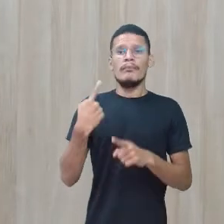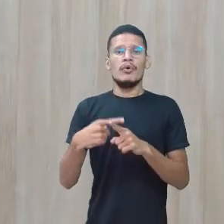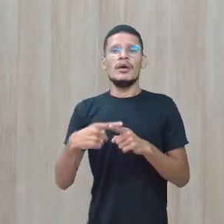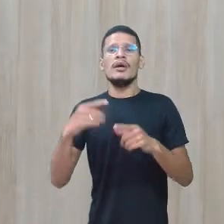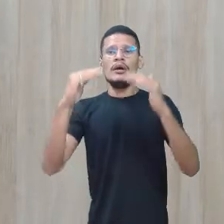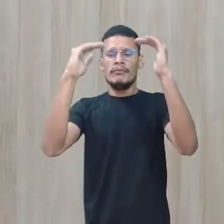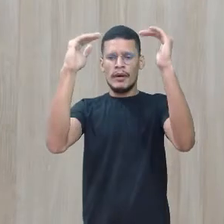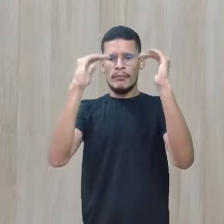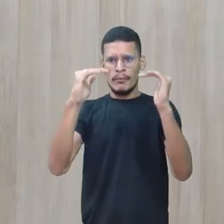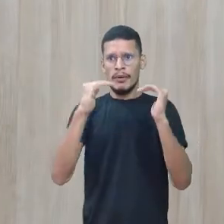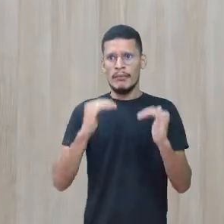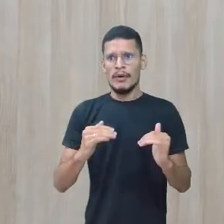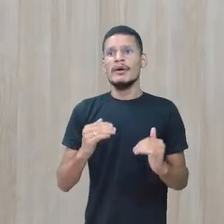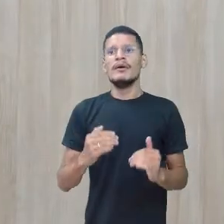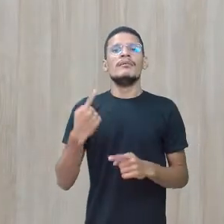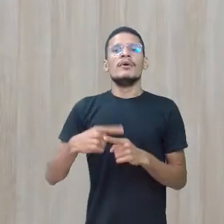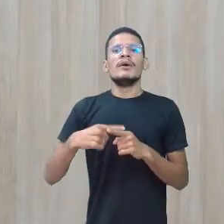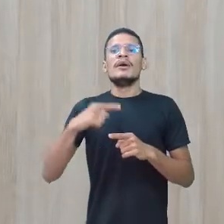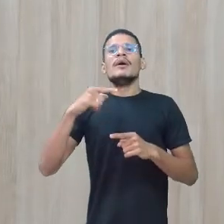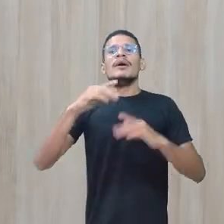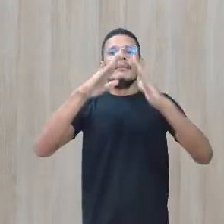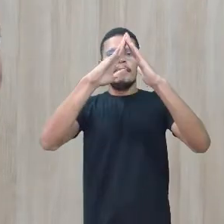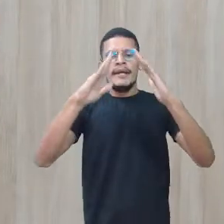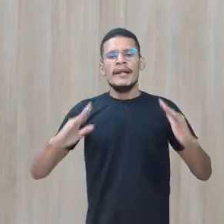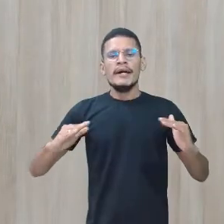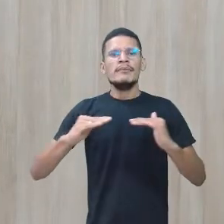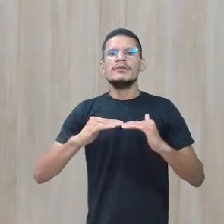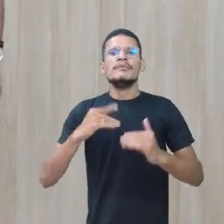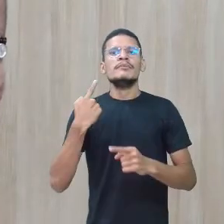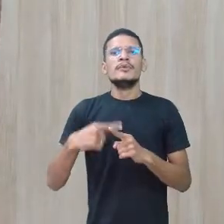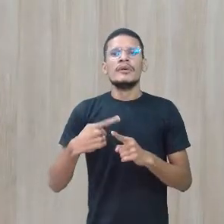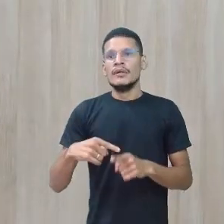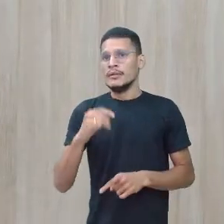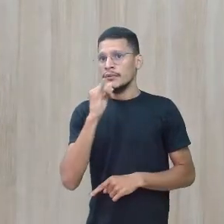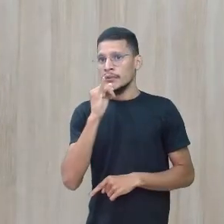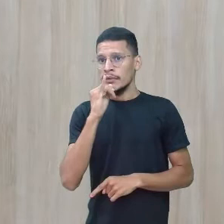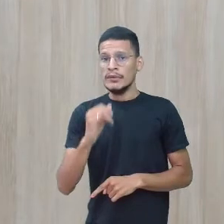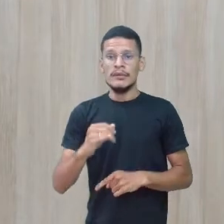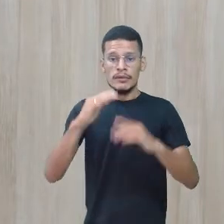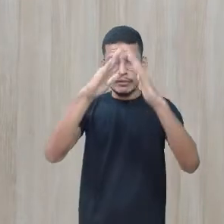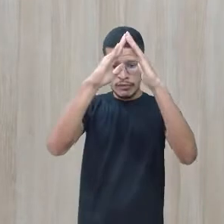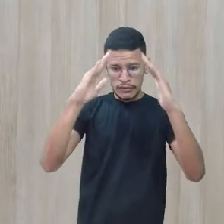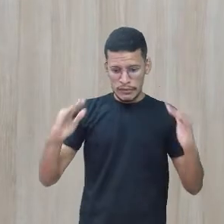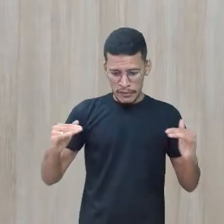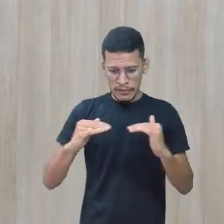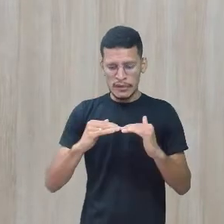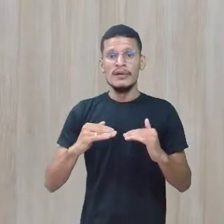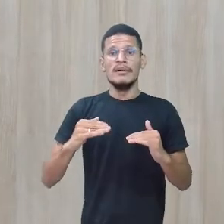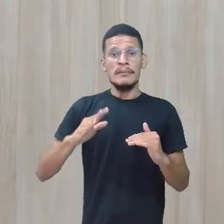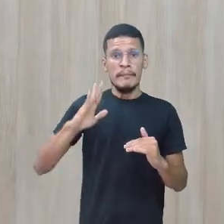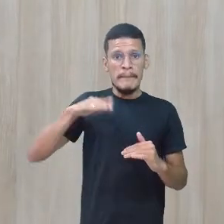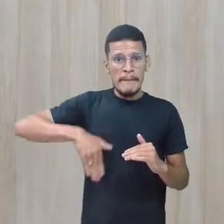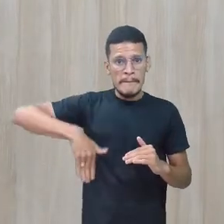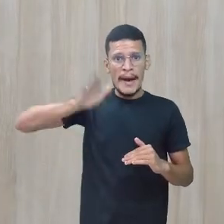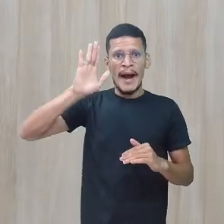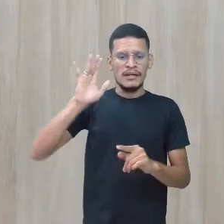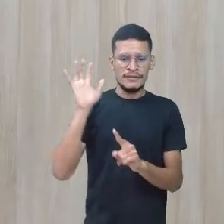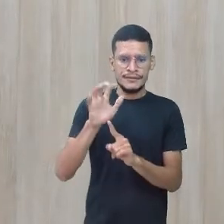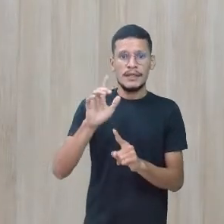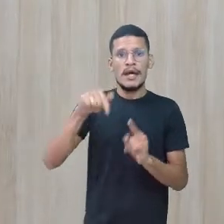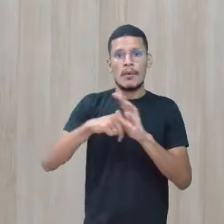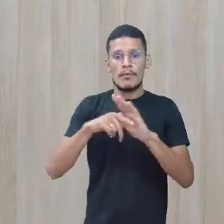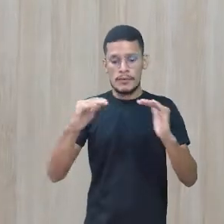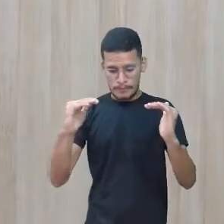esse esquema como um esquema de pirâmide? Porque as classes, né, que tinham maior influência eram